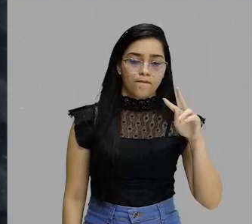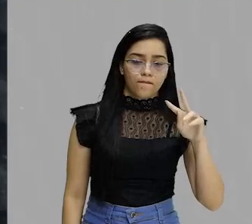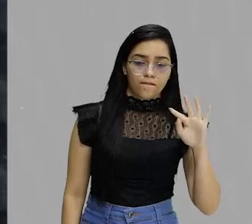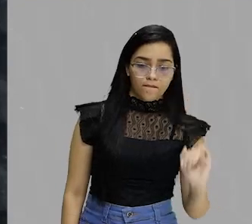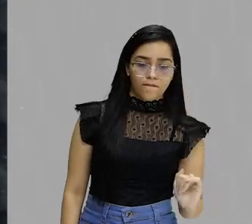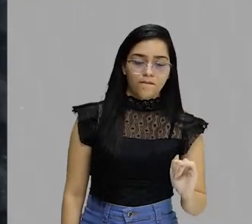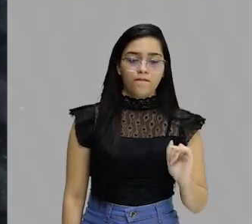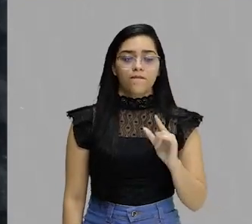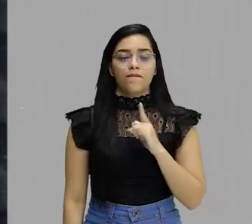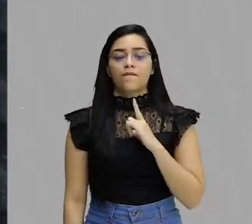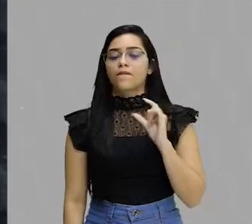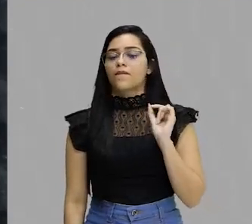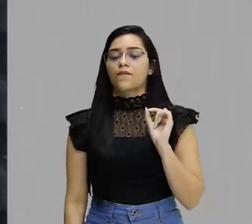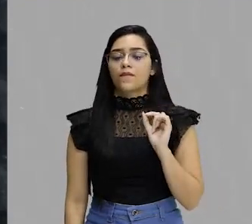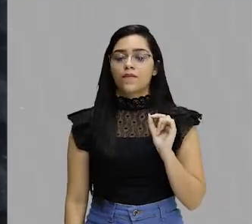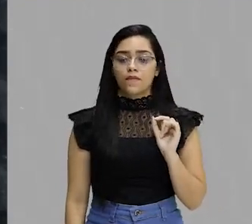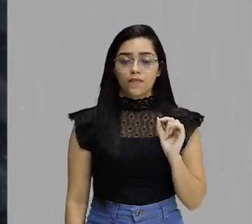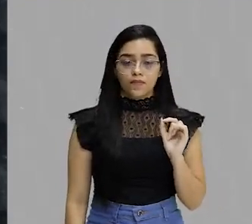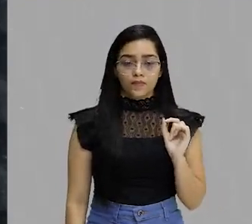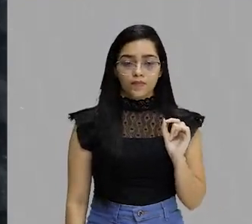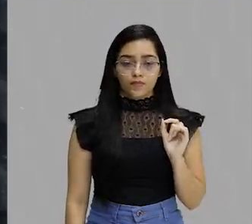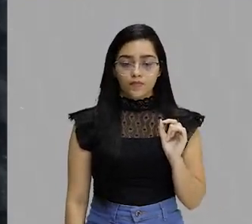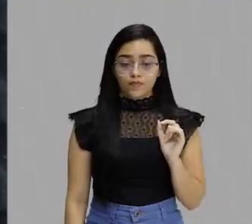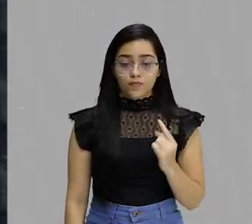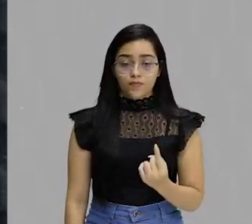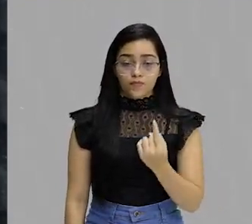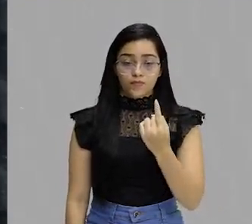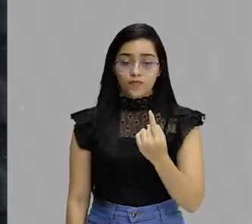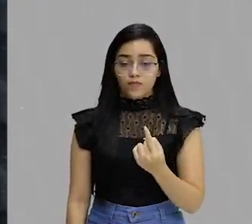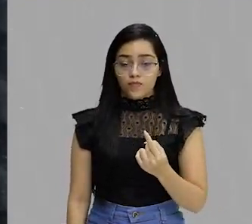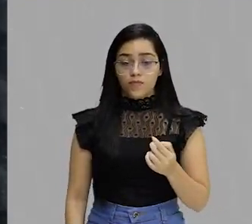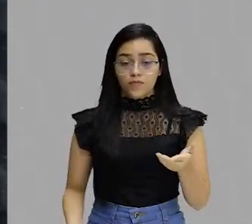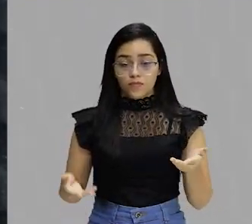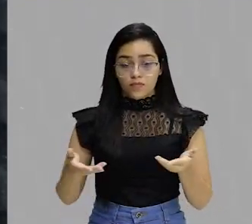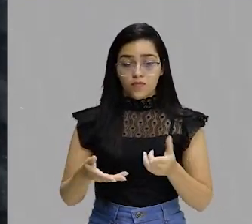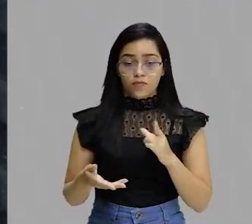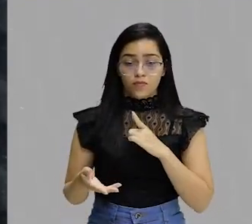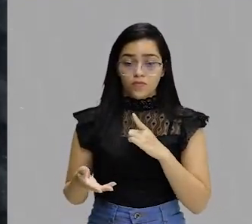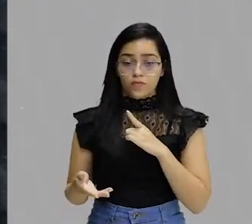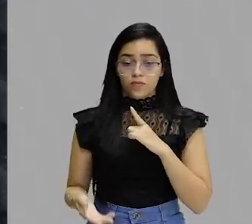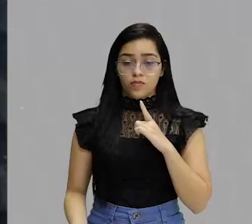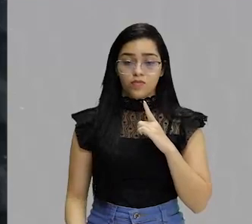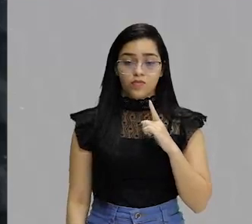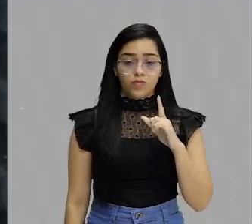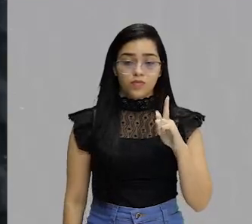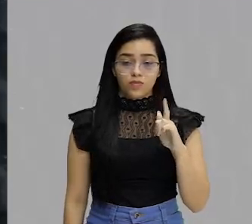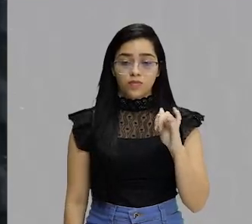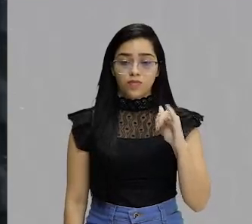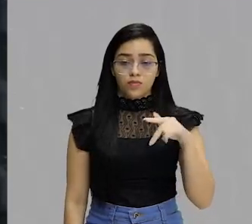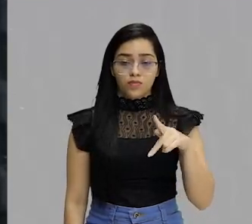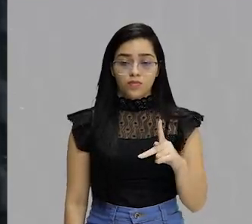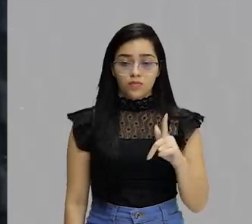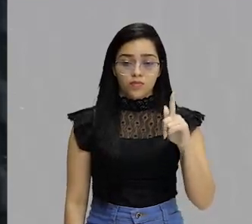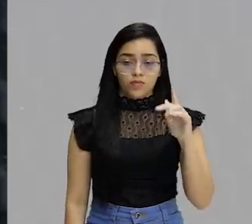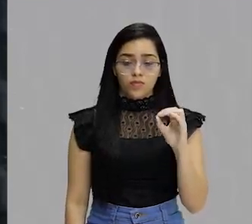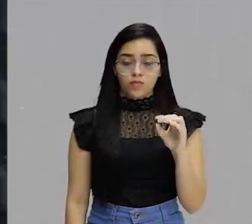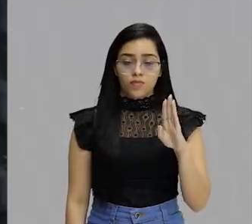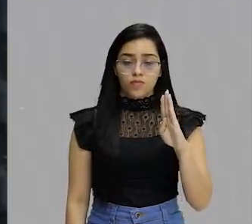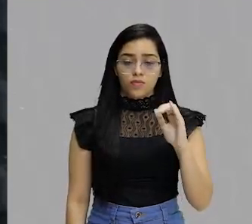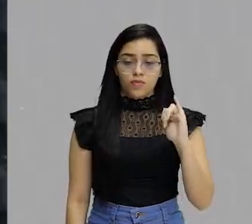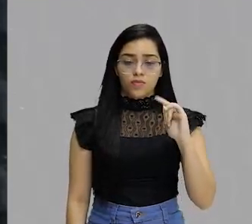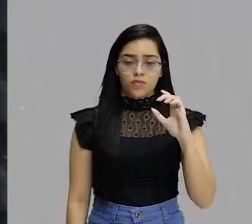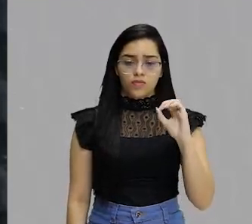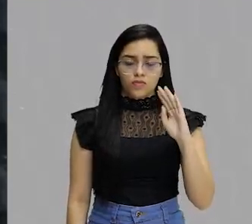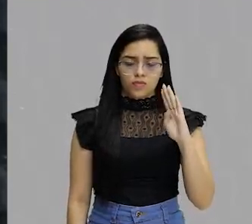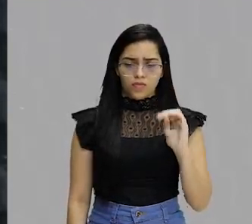indivíduos, o esporófito abortivo e uma única espécie atual. É um exemplo do ginkgo biloba, é uma espécie chamada ginkgo